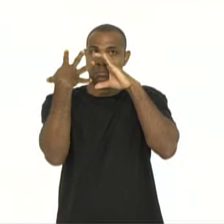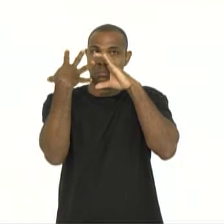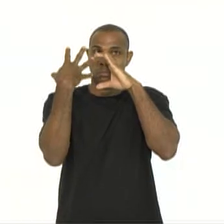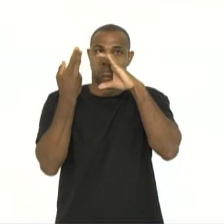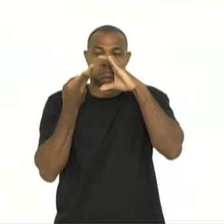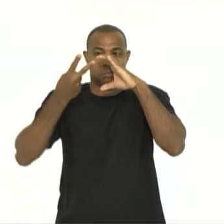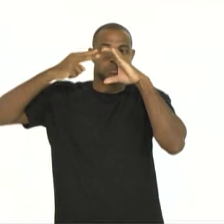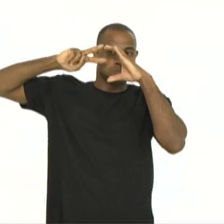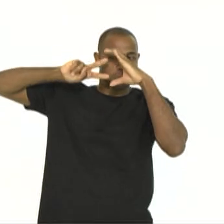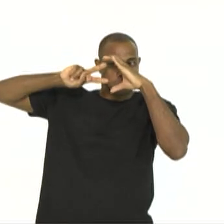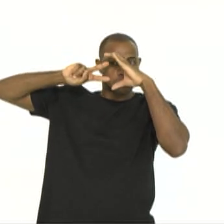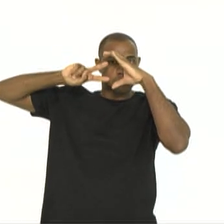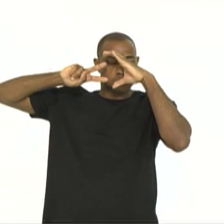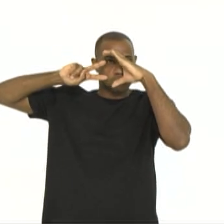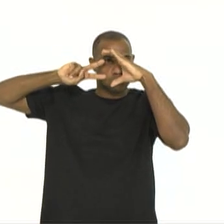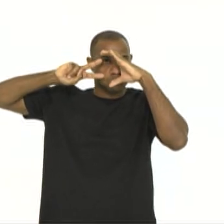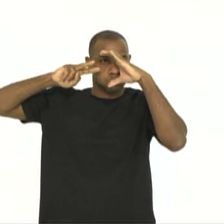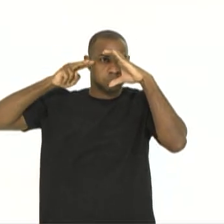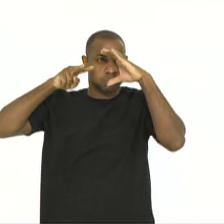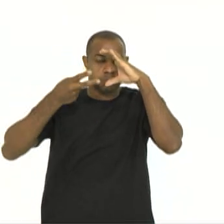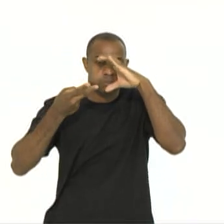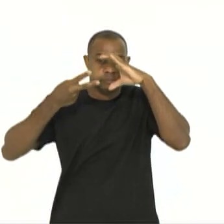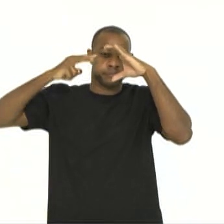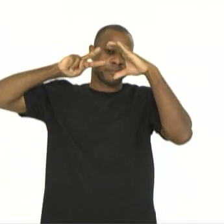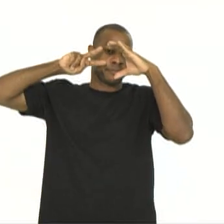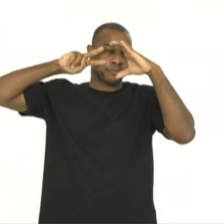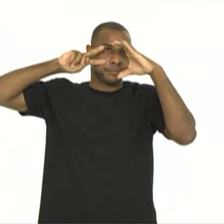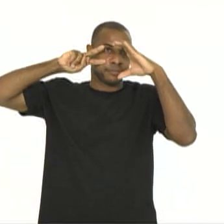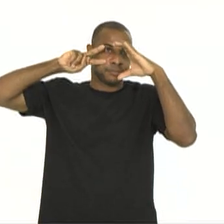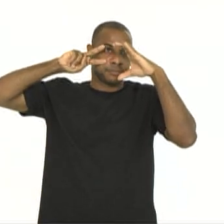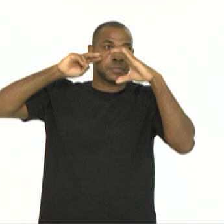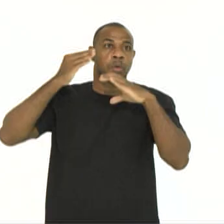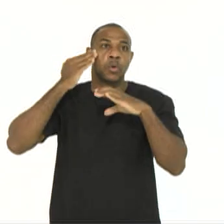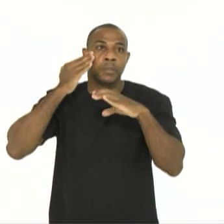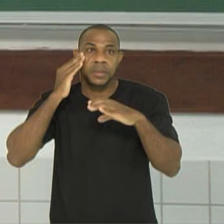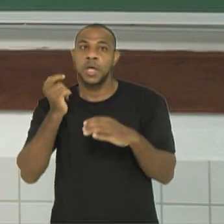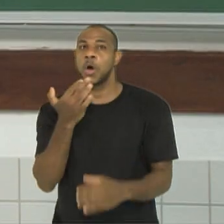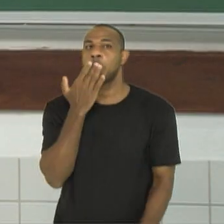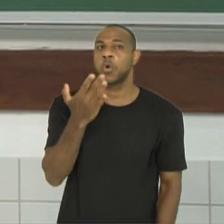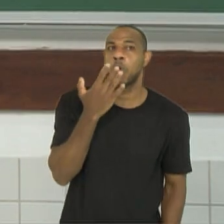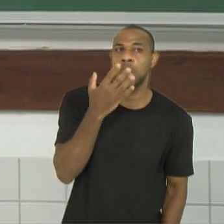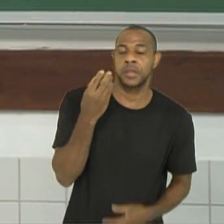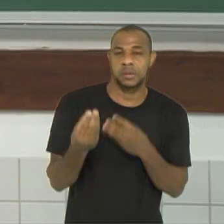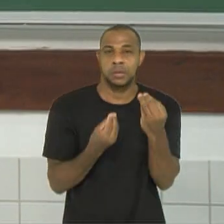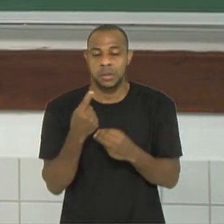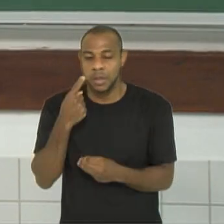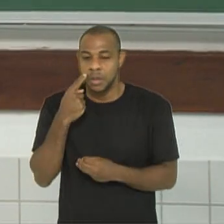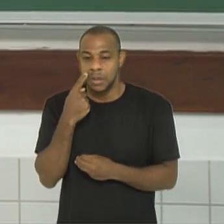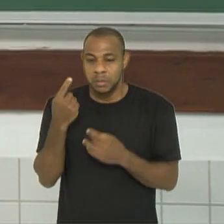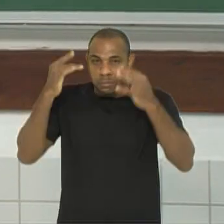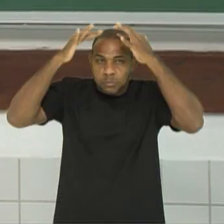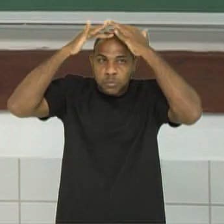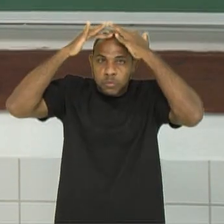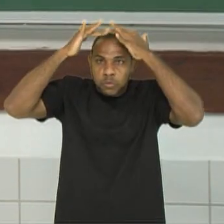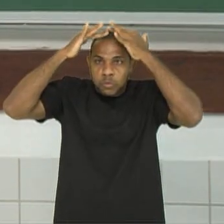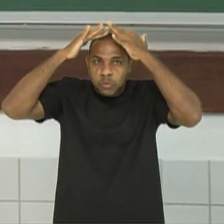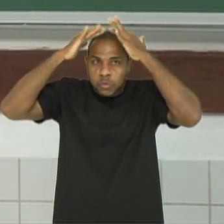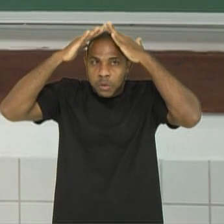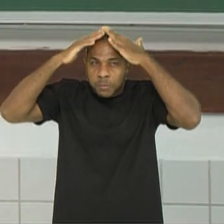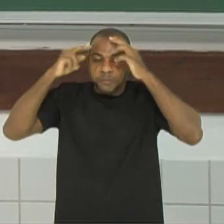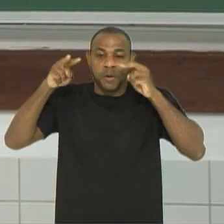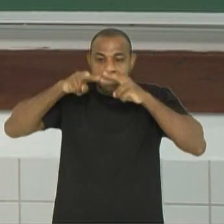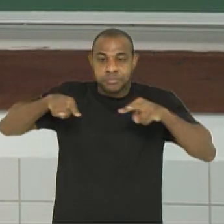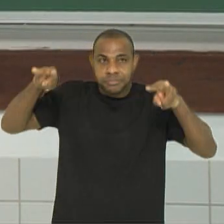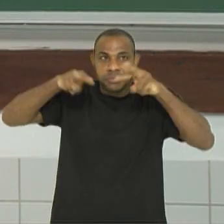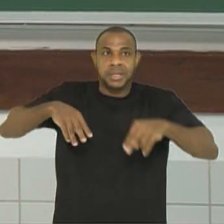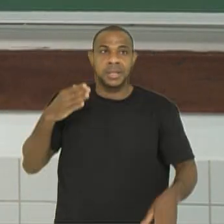forma, porém nós temos aqui alguns órgãos que vão compreender essas cores e mandar para o cérebro para serem interpretadas, tá? Então a cor também ela é